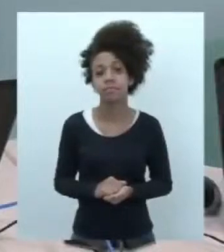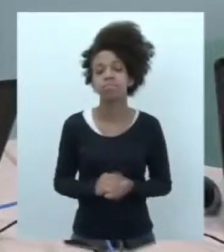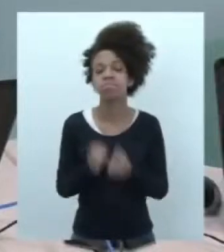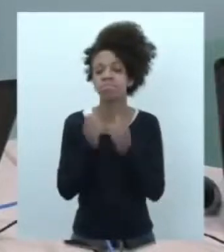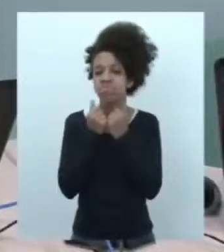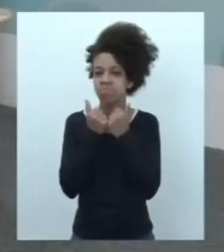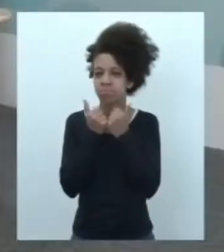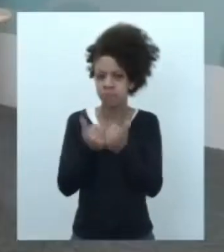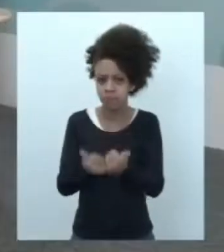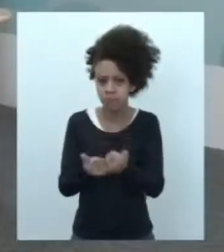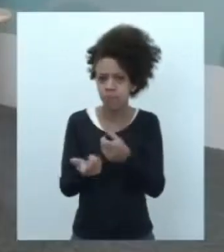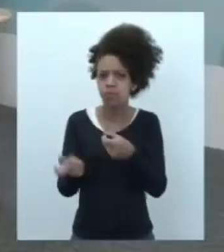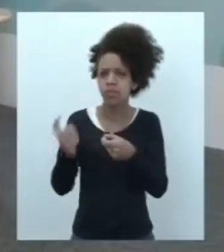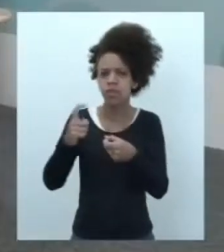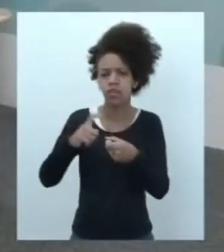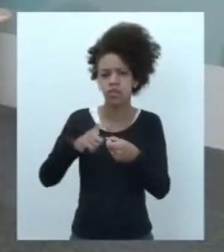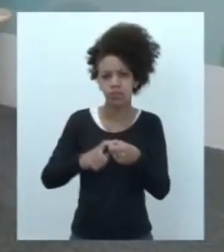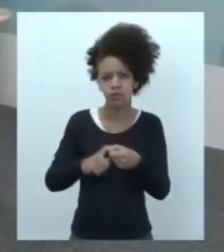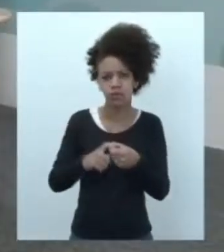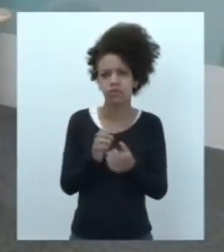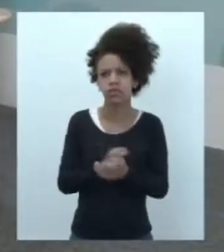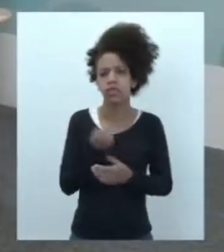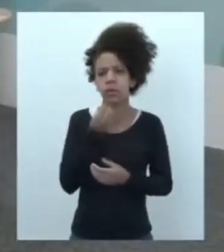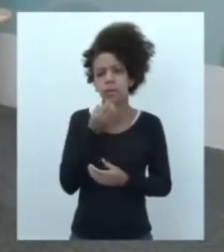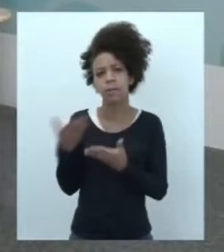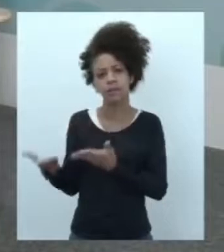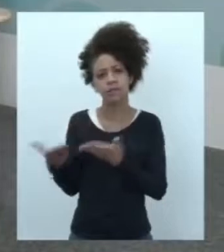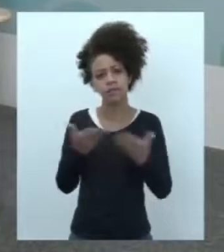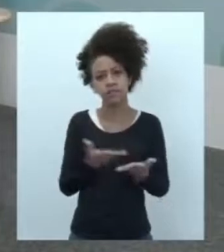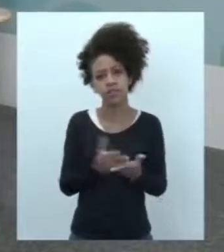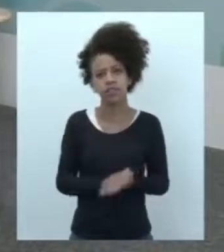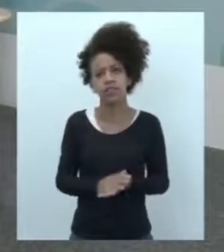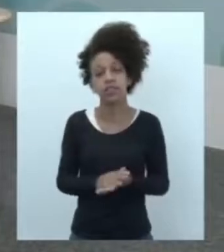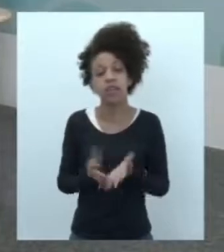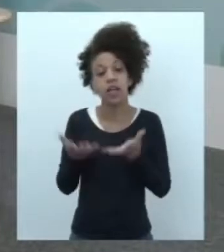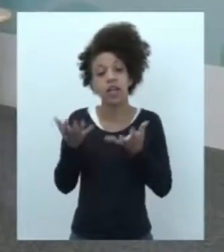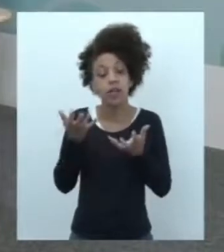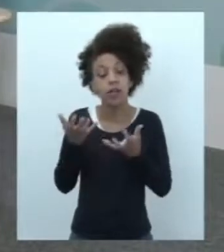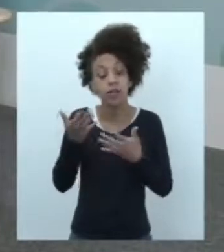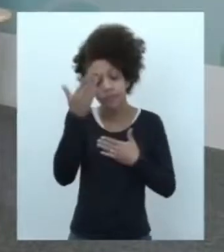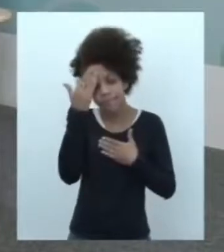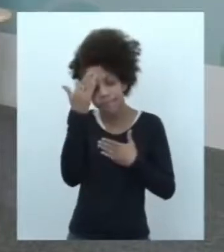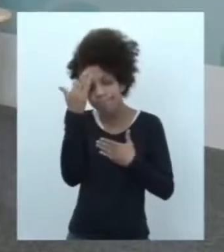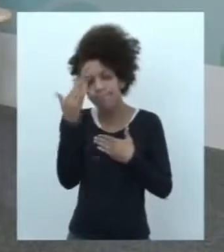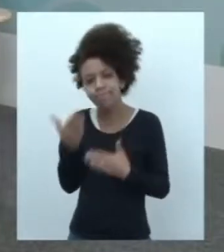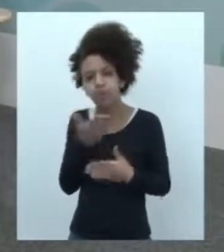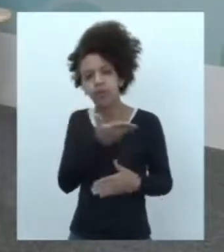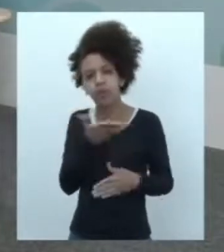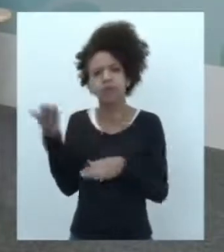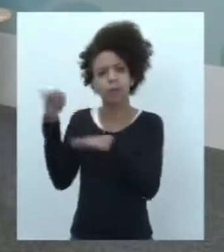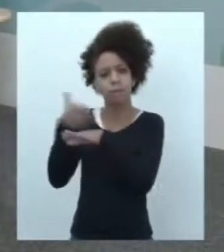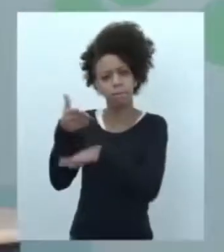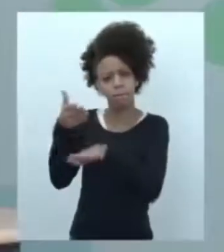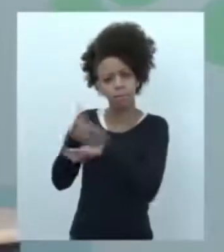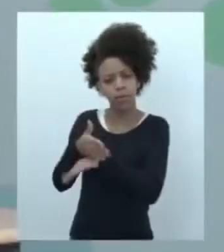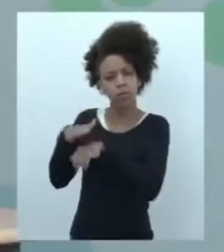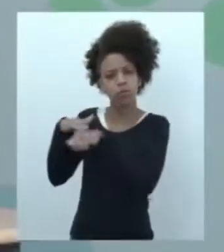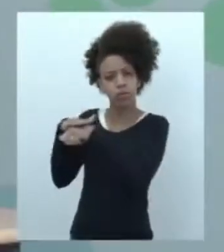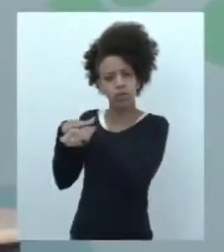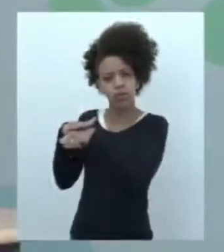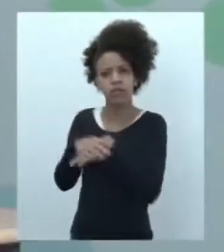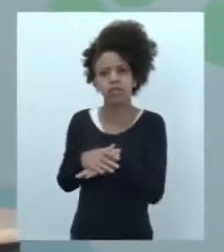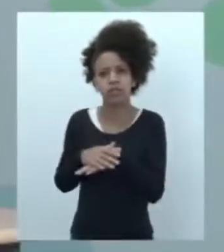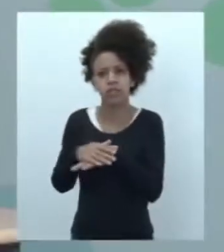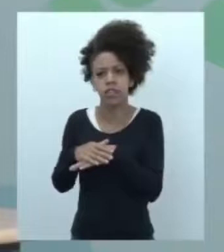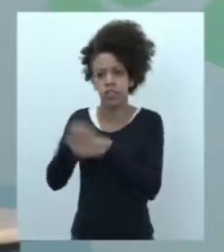Muito bem, estamos de volta, sejam todos bem-vindos. Eu gostaria de agradecer aí os alunos participativos no chat. Eu consegui